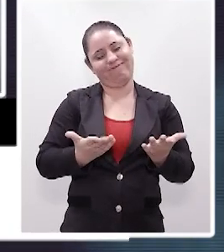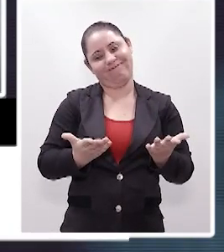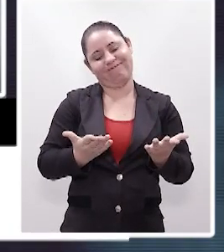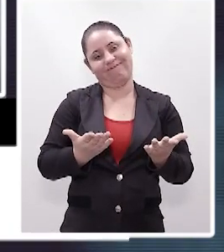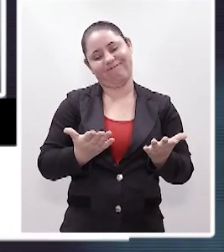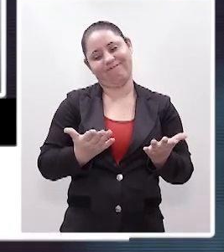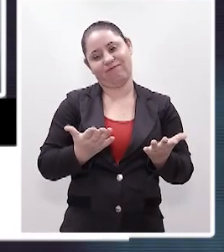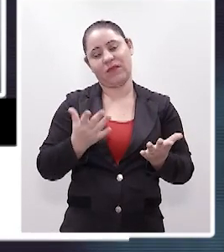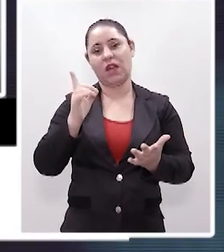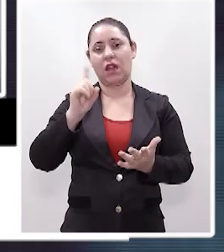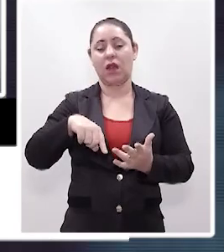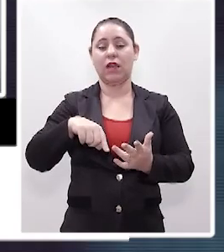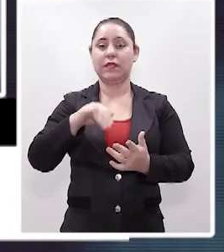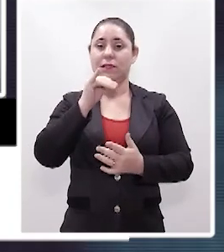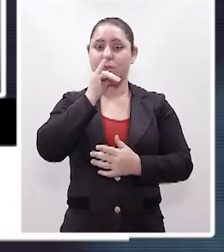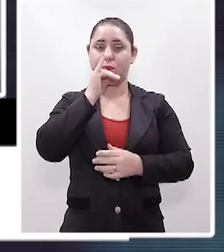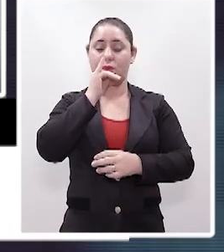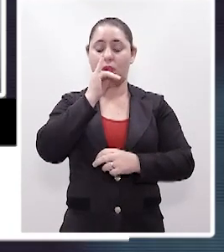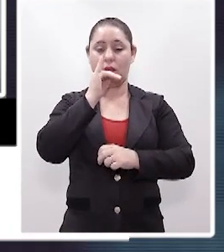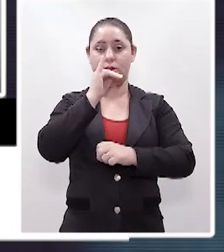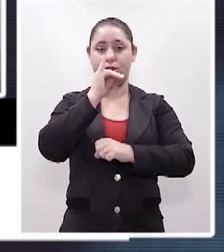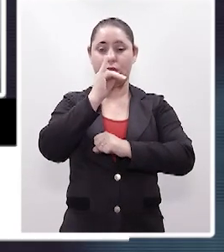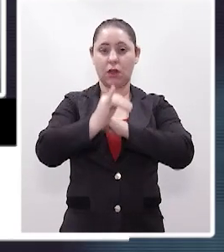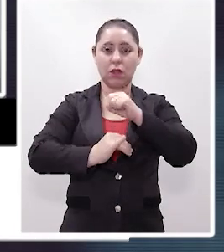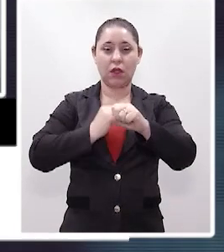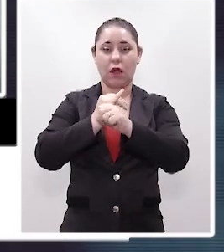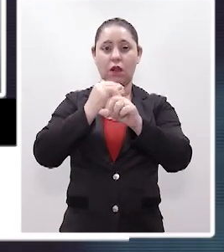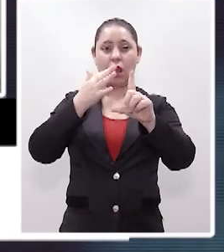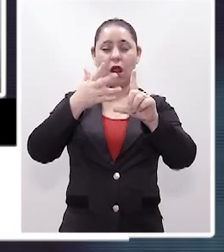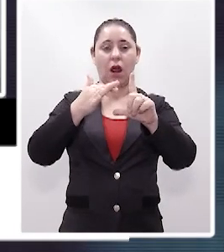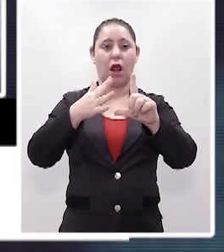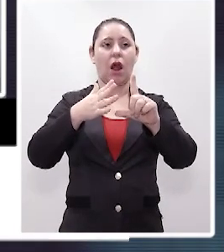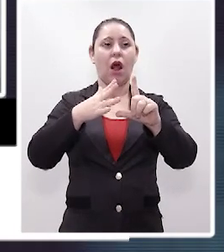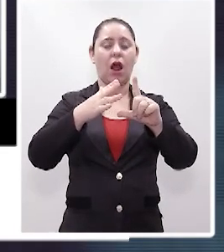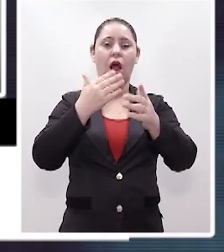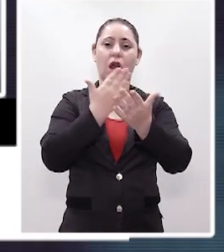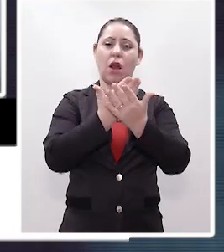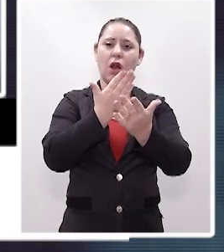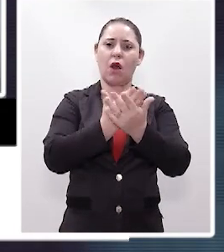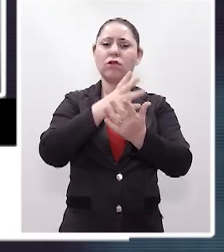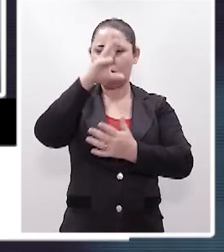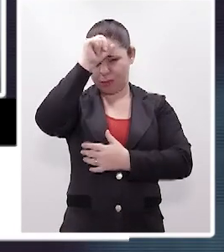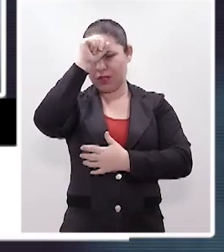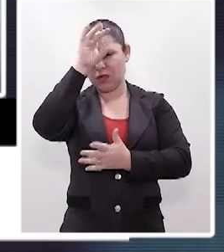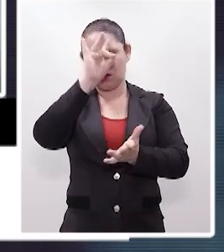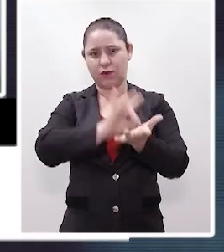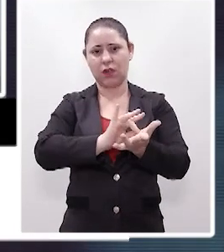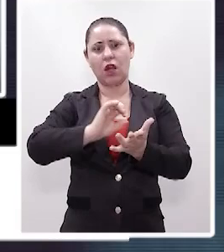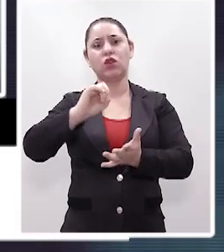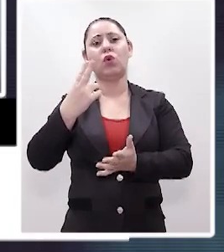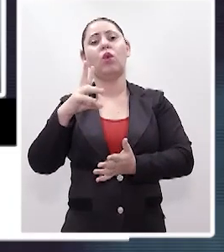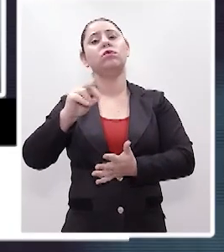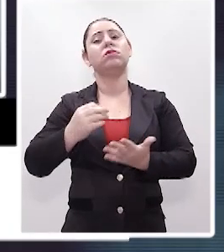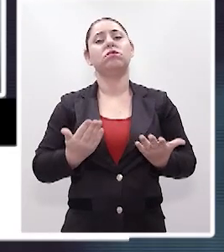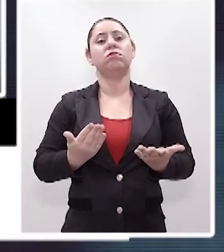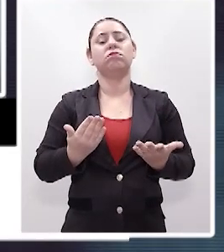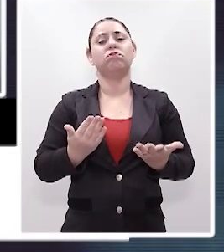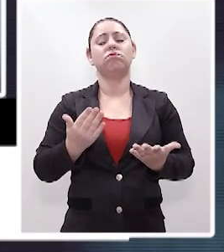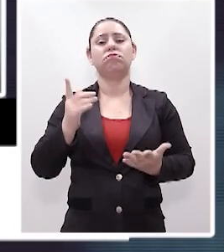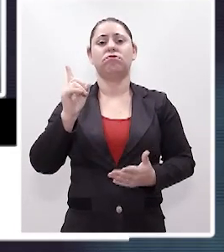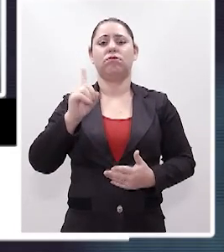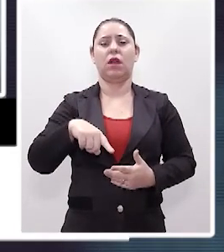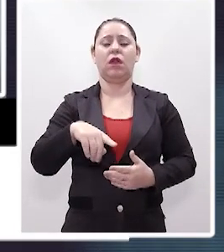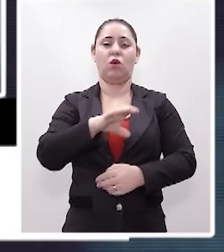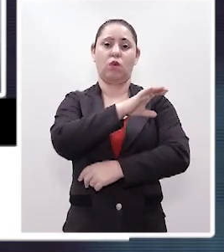né? Nessa questão dessa aula online, será que está fluindo, não está fluindo? Eles estão aprendendo ou não?